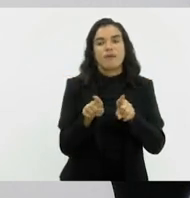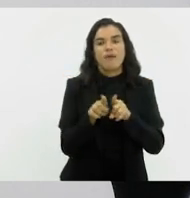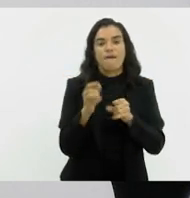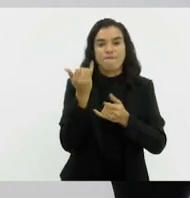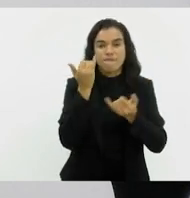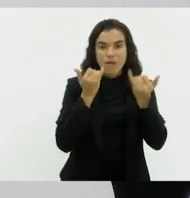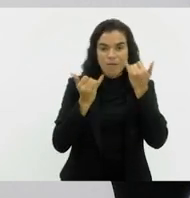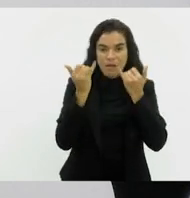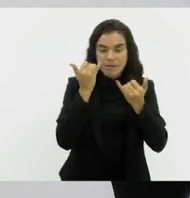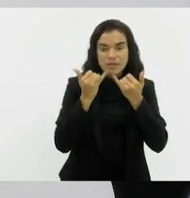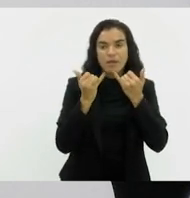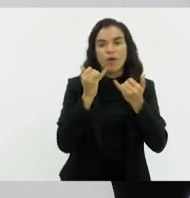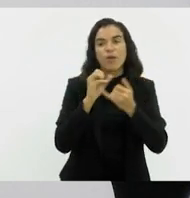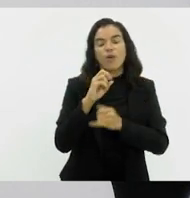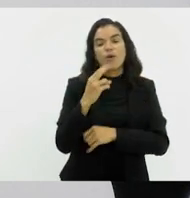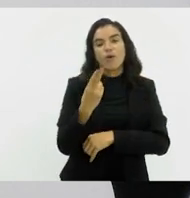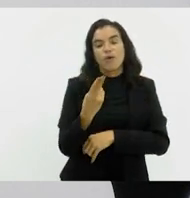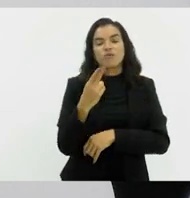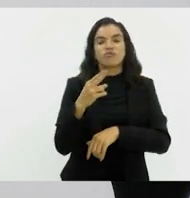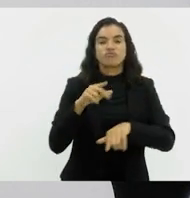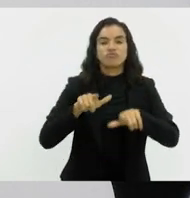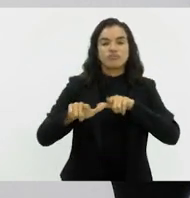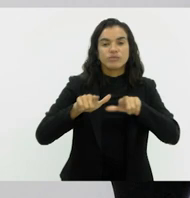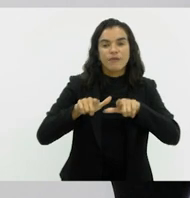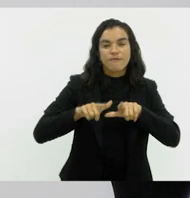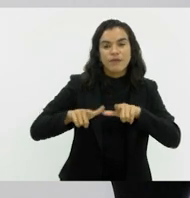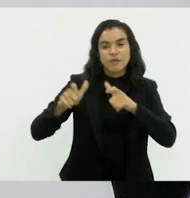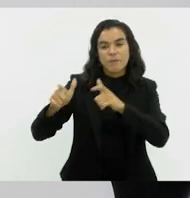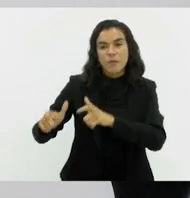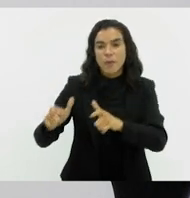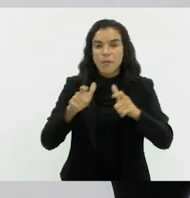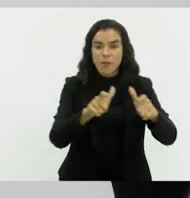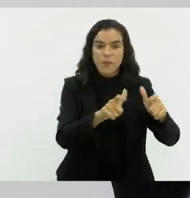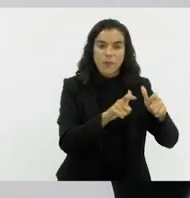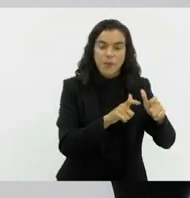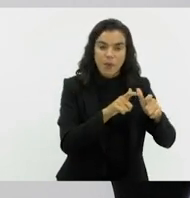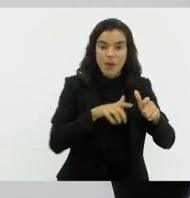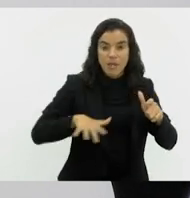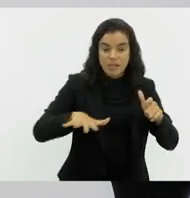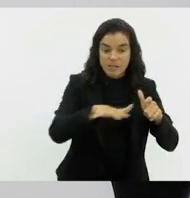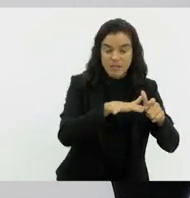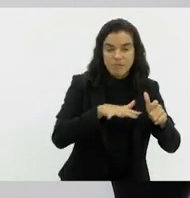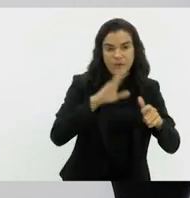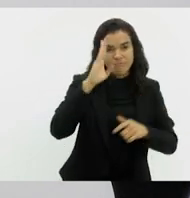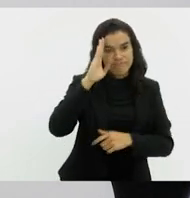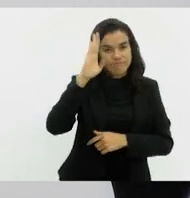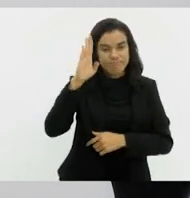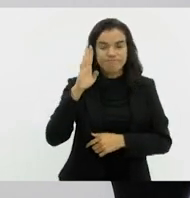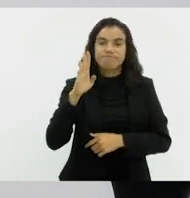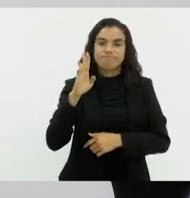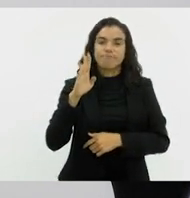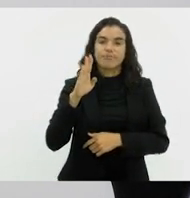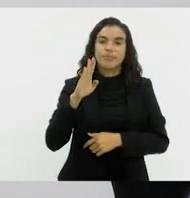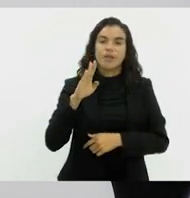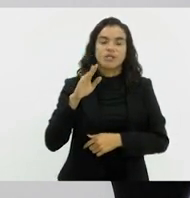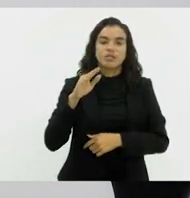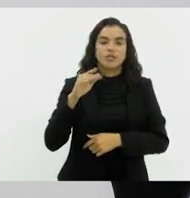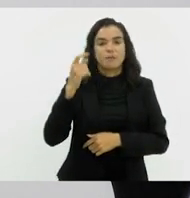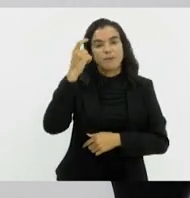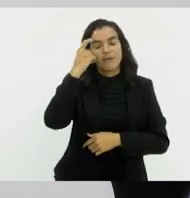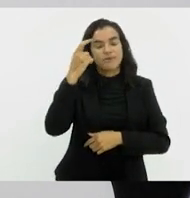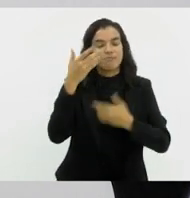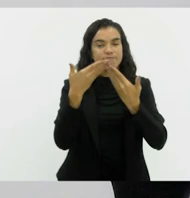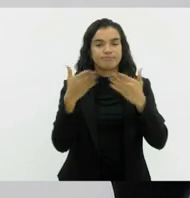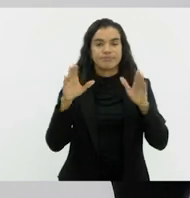essa articulação com os serviços locais, mas a gente sabe que esse espaço é fundamental para a gente pensar de uma forma mais ampla de